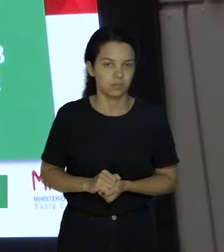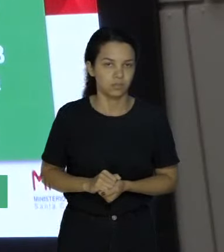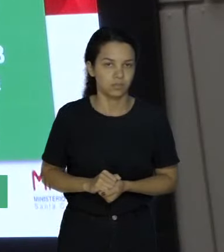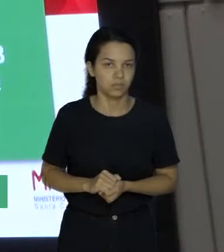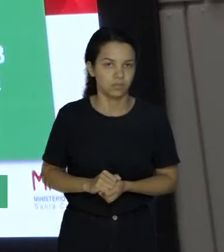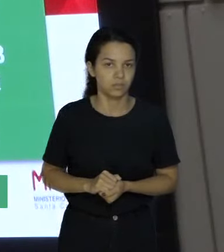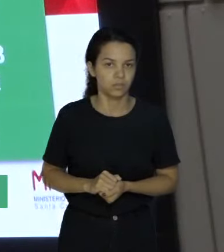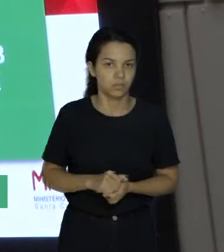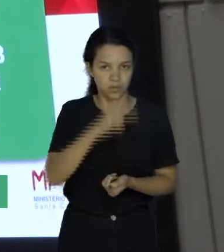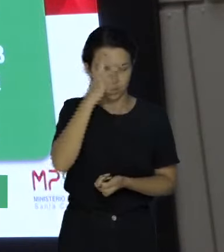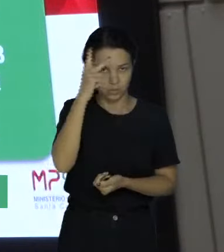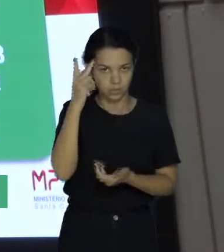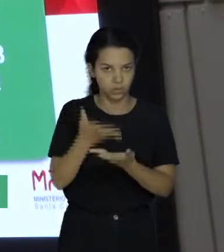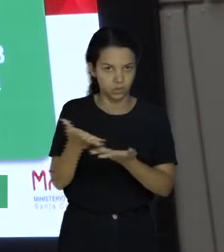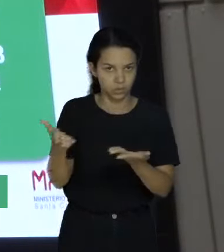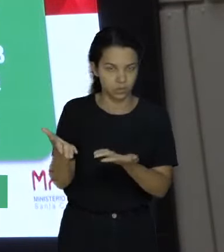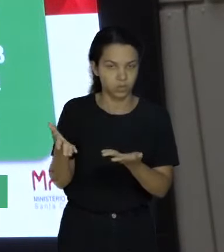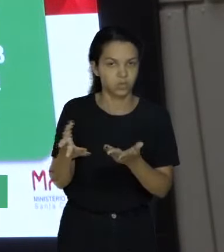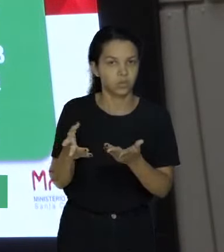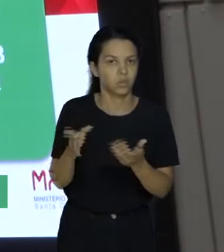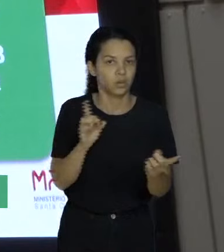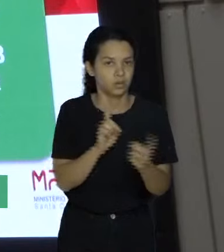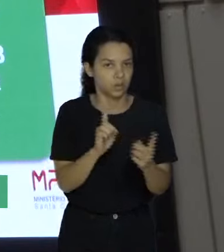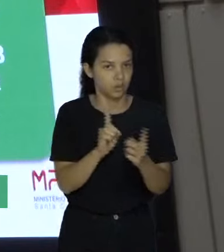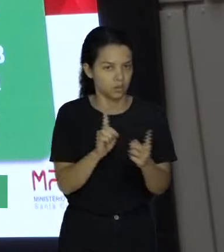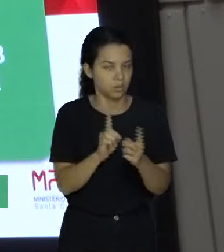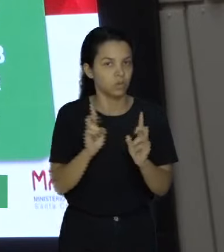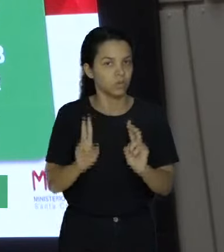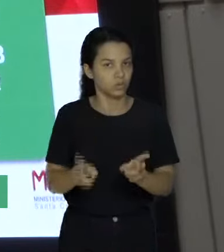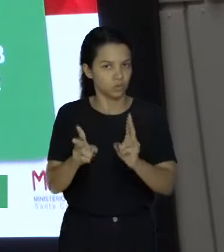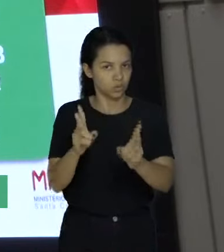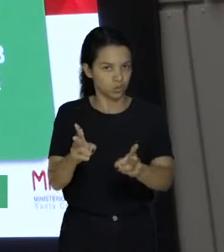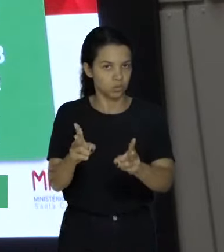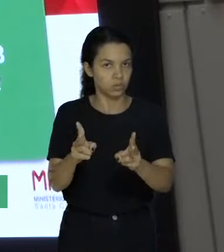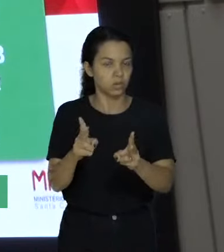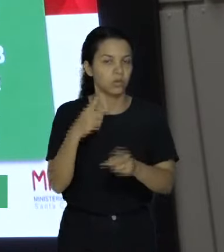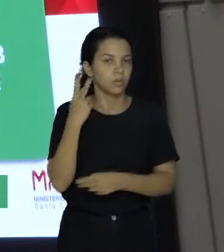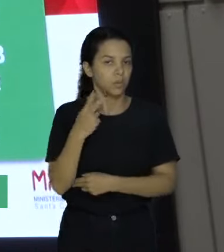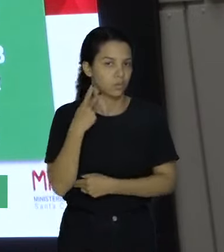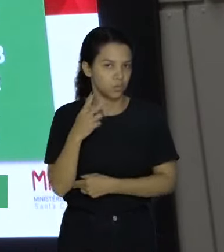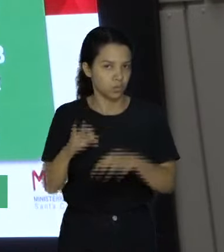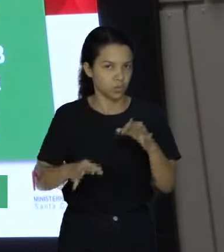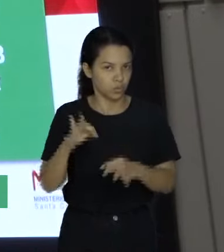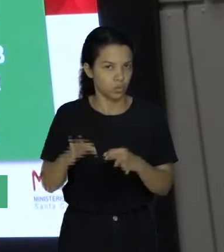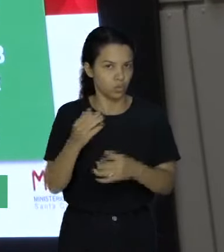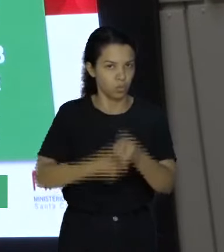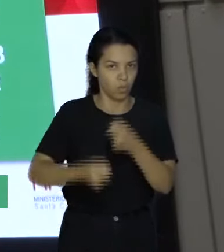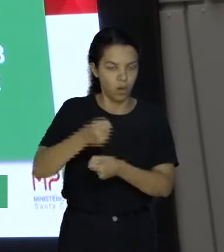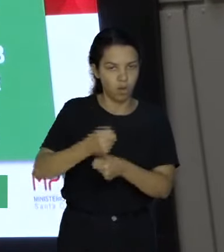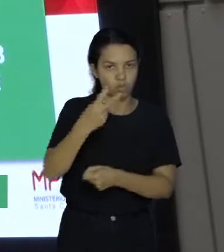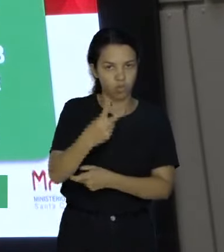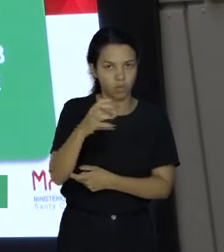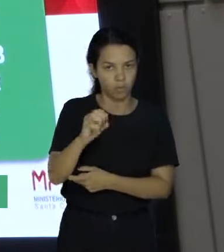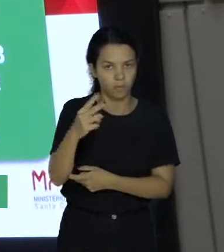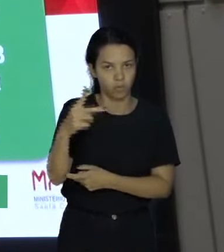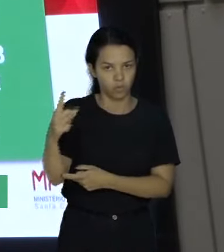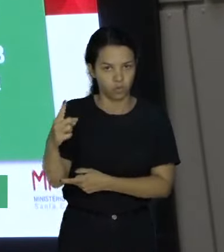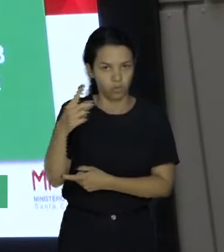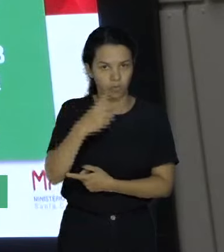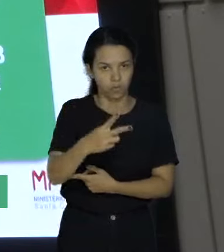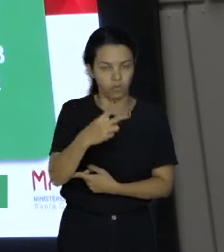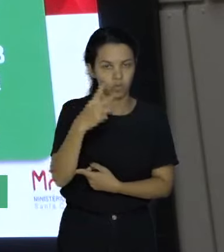as pessoas continuaram a ser atendidas nas promotorias de justiça em 2021 foram 22.840